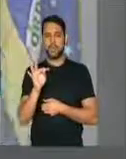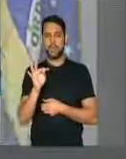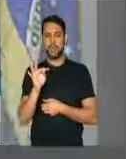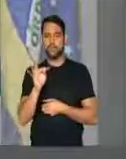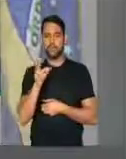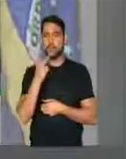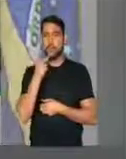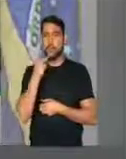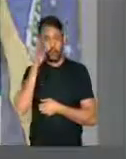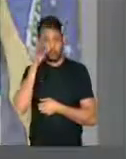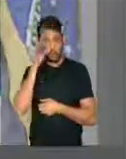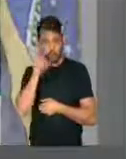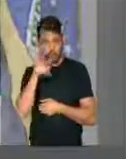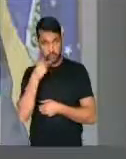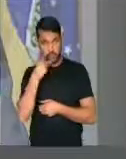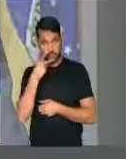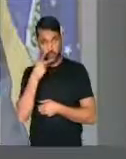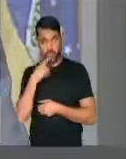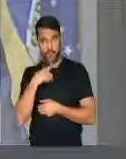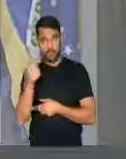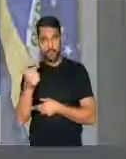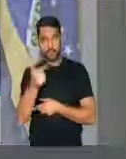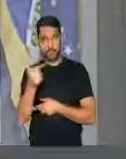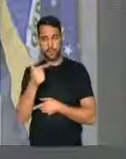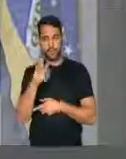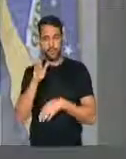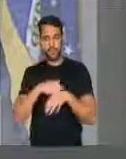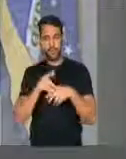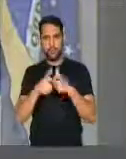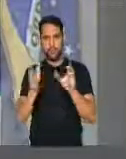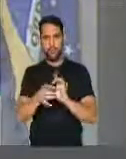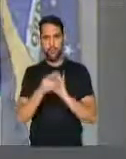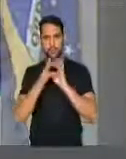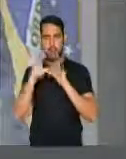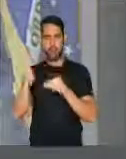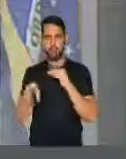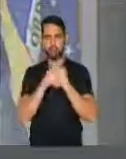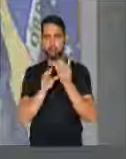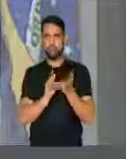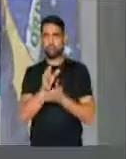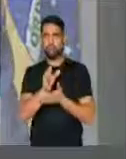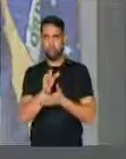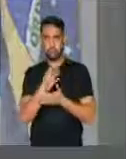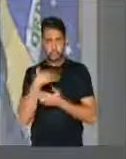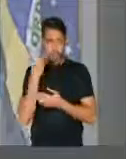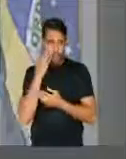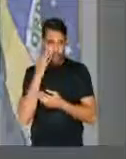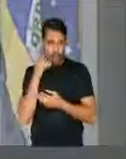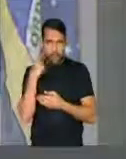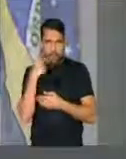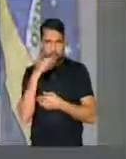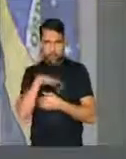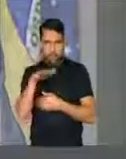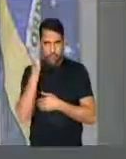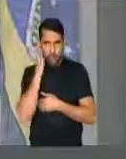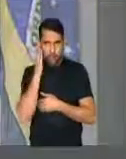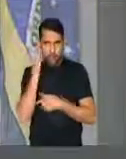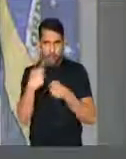Trabalhadores, bote curioso nisso, foi o segundo maior em liberação. Sabe por quê,